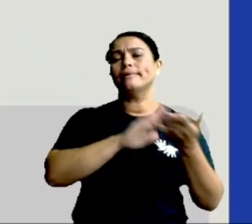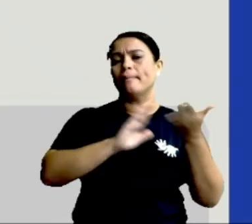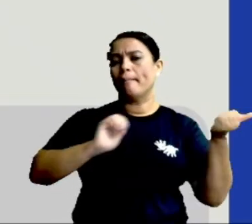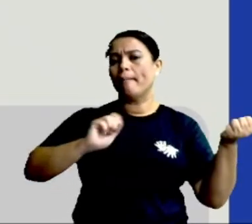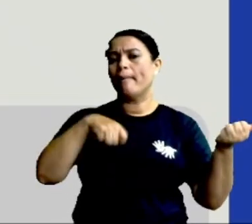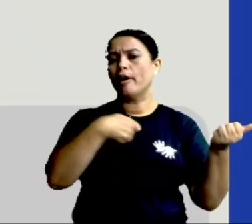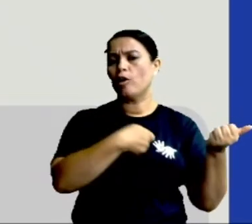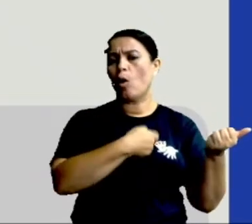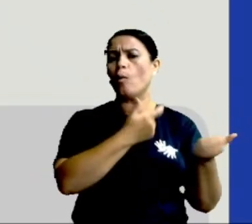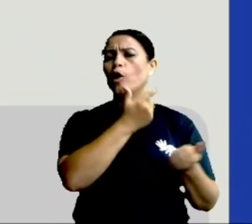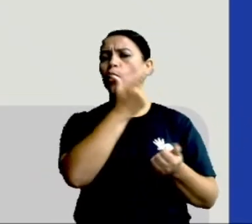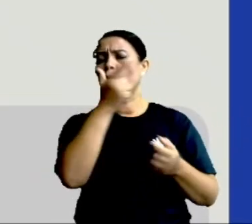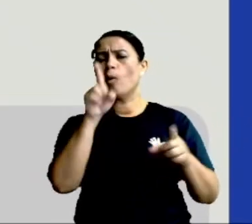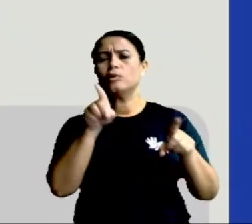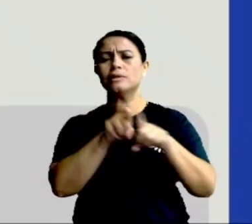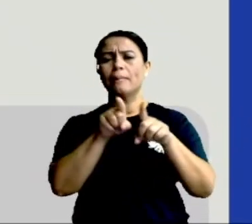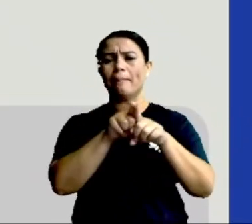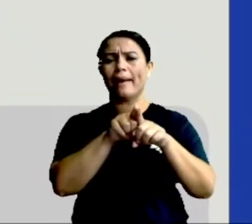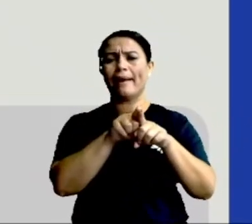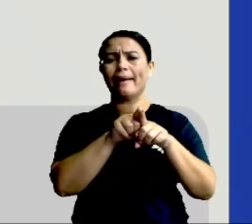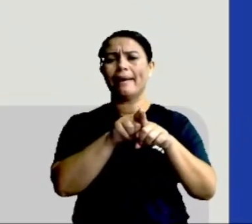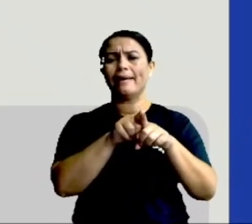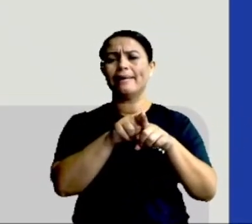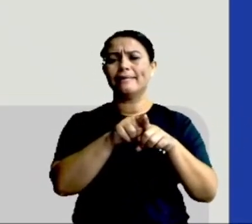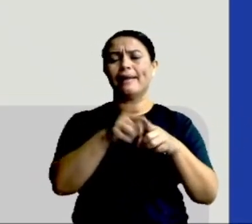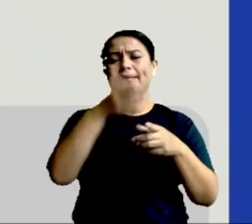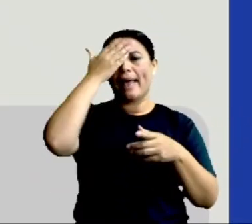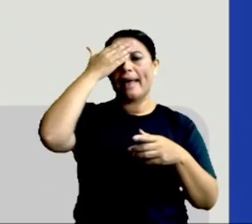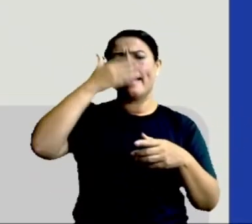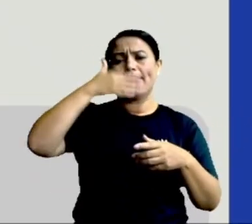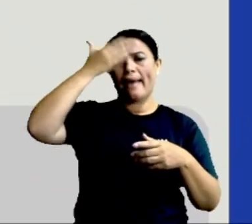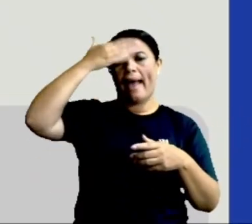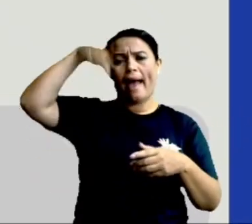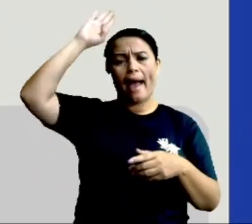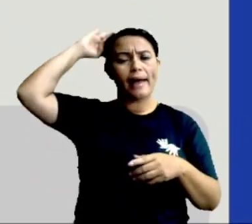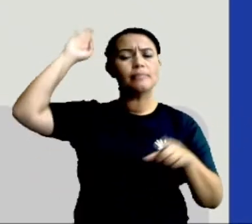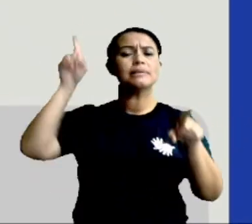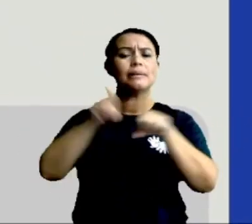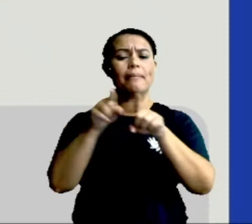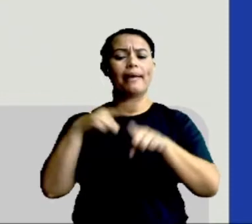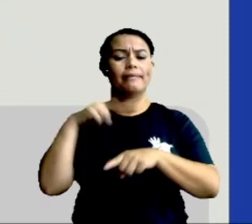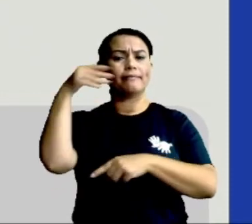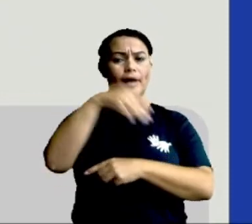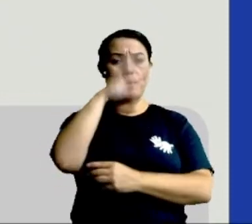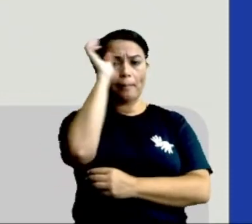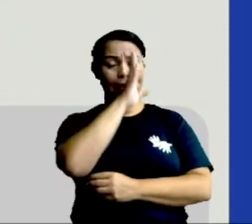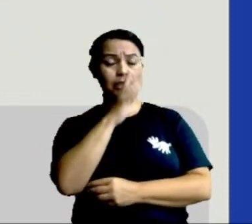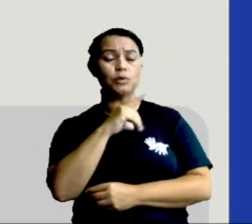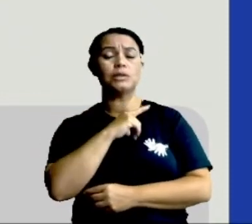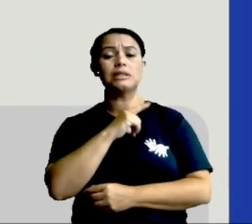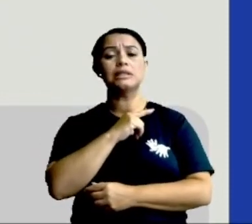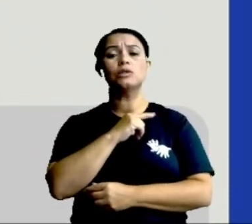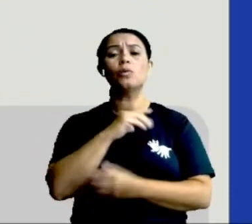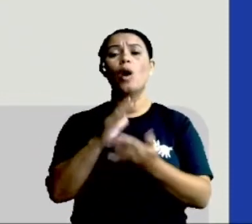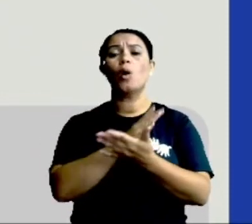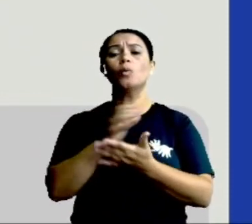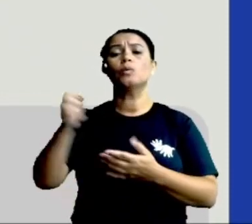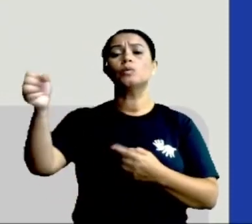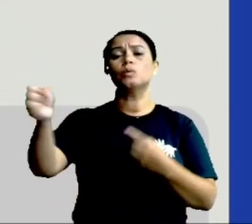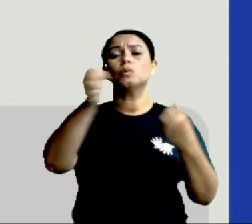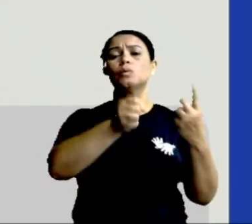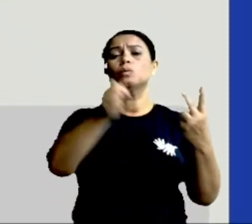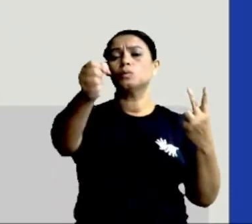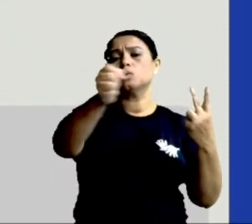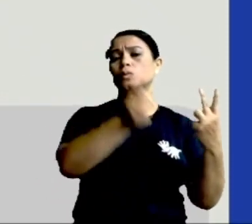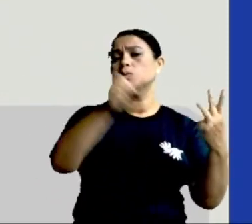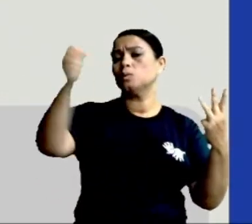e árabes de diversas procedências vieram até o Brasil. Cada uma dessas ondas de imigrantes acrescentou